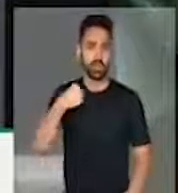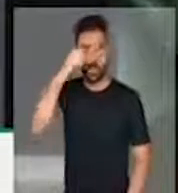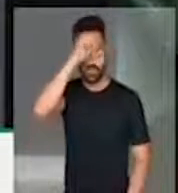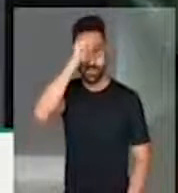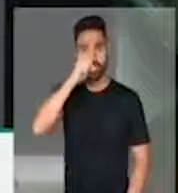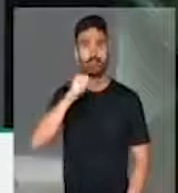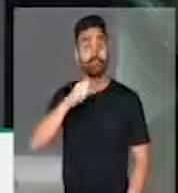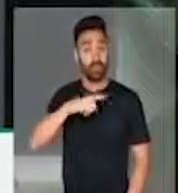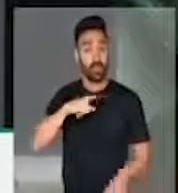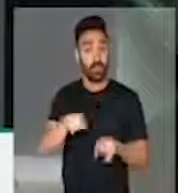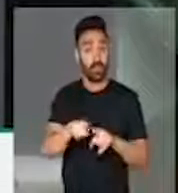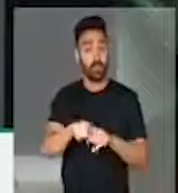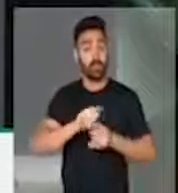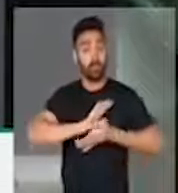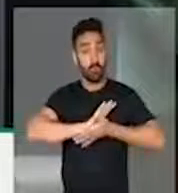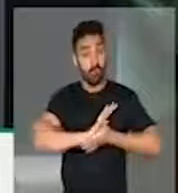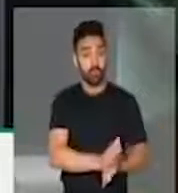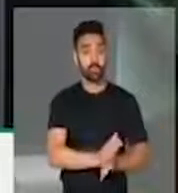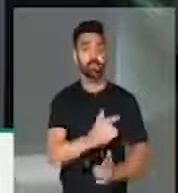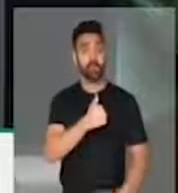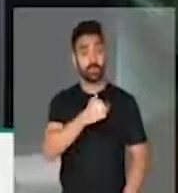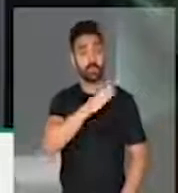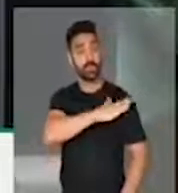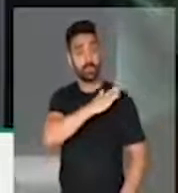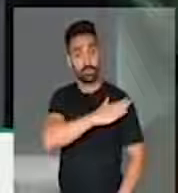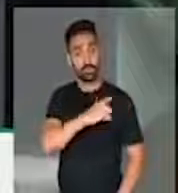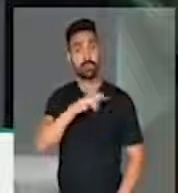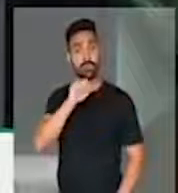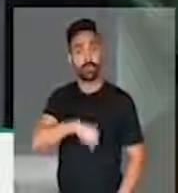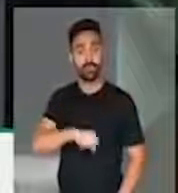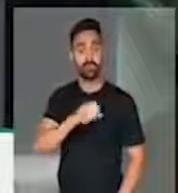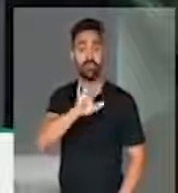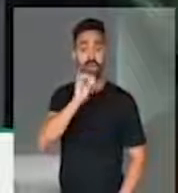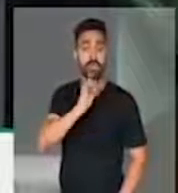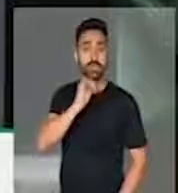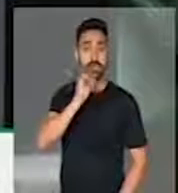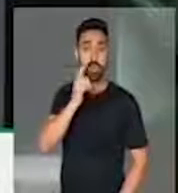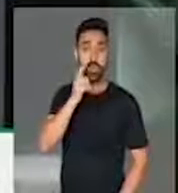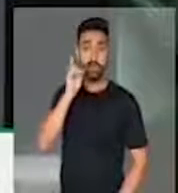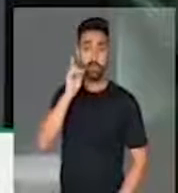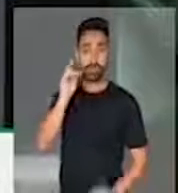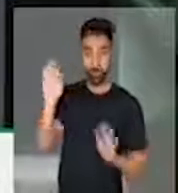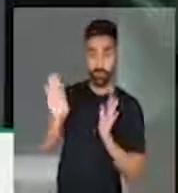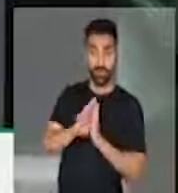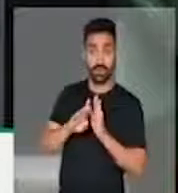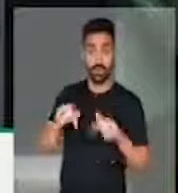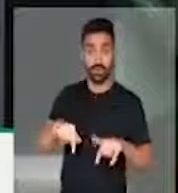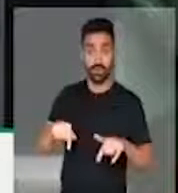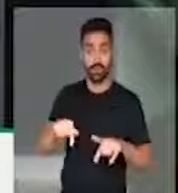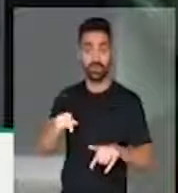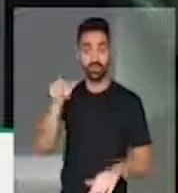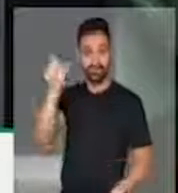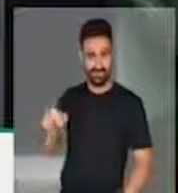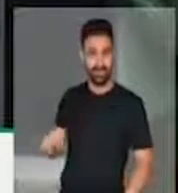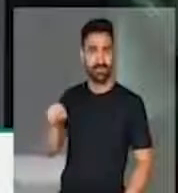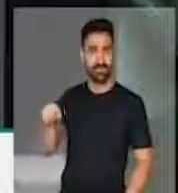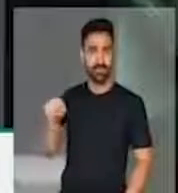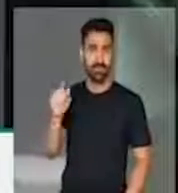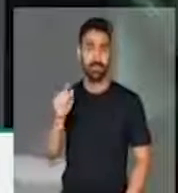Sofri preconceito. Ontem mesmo, ao chegar, um colega... Colega não.